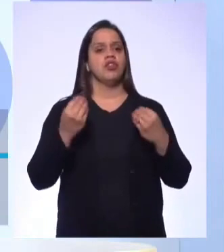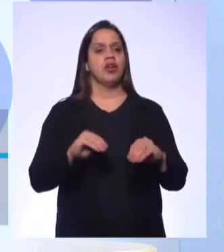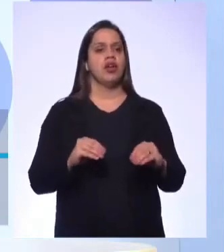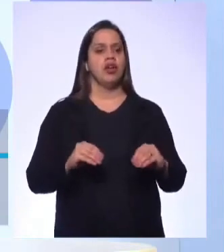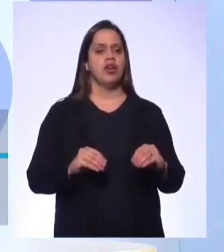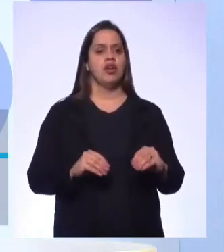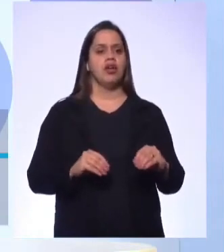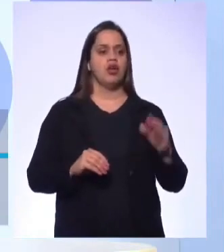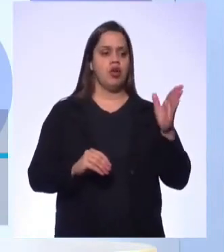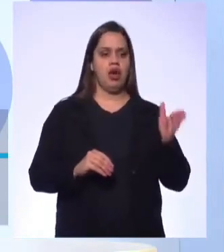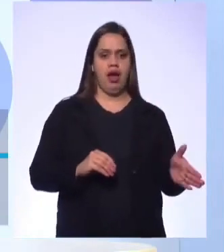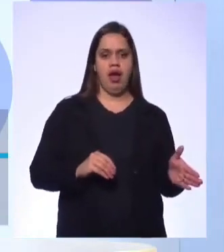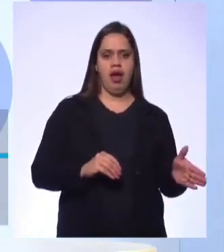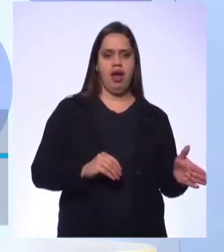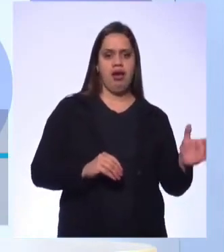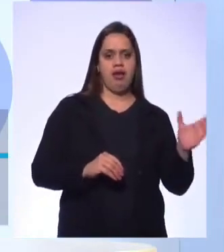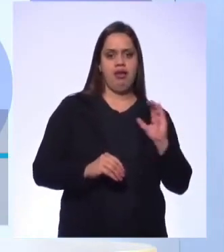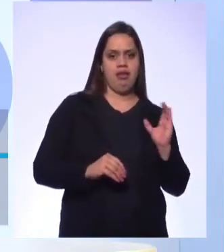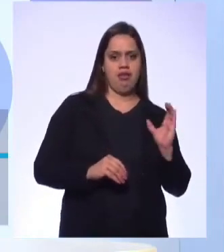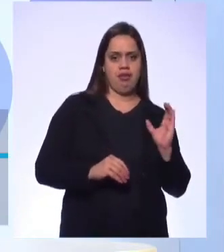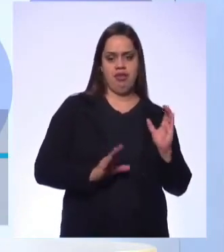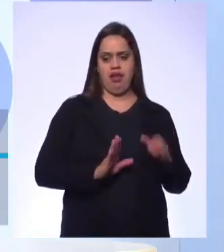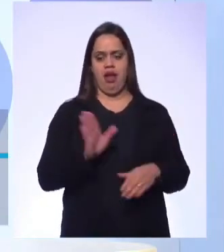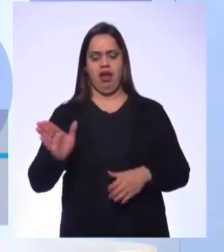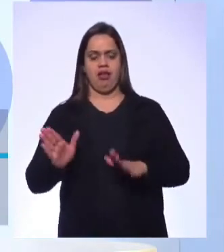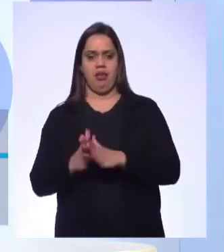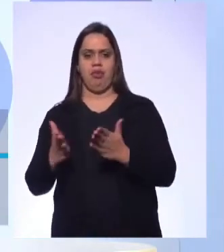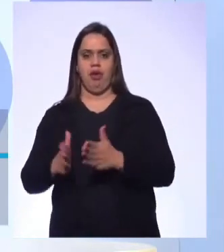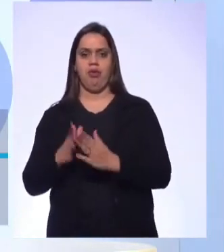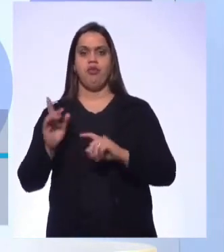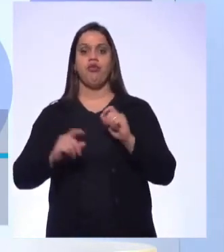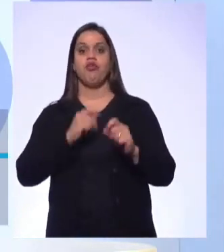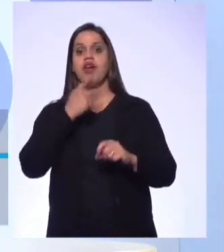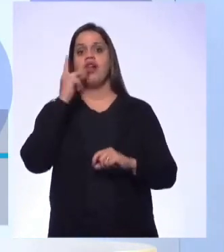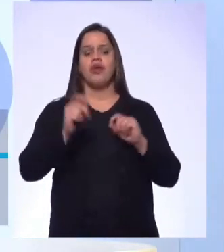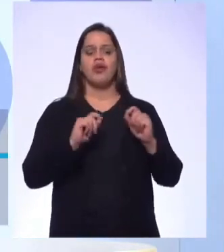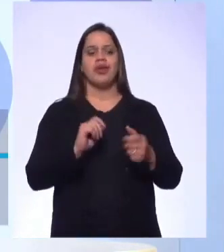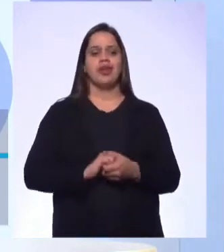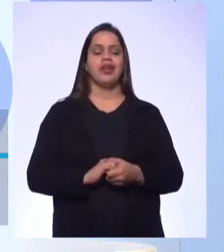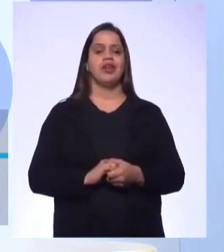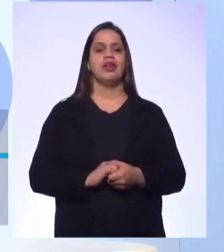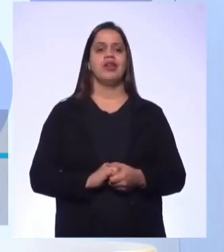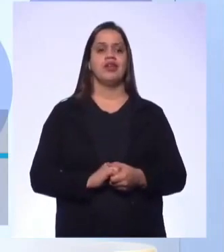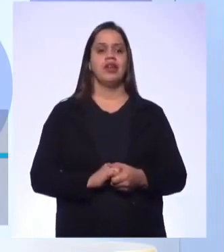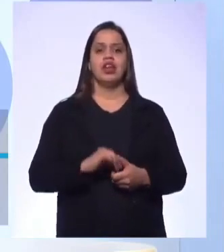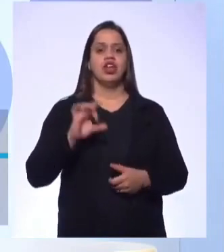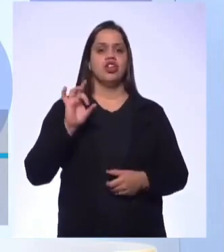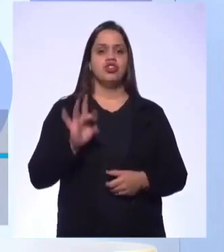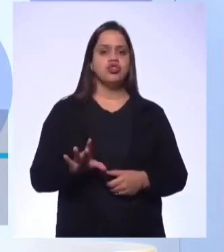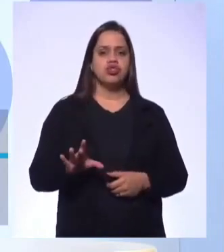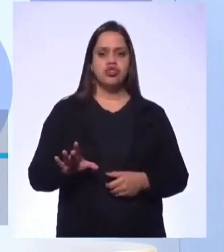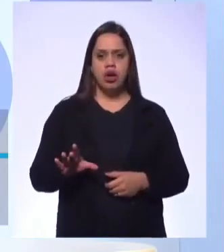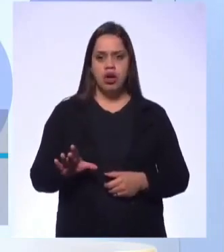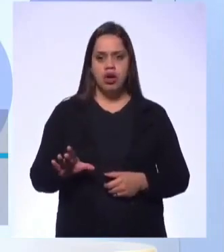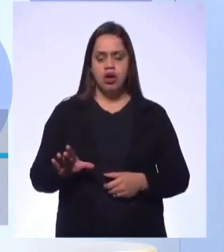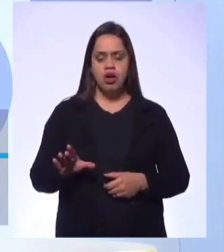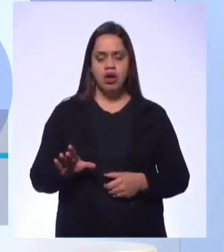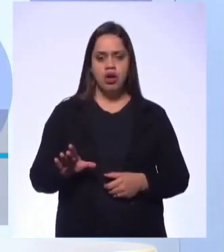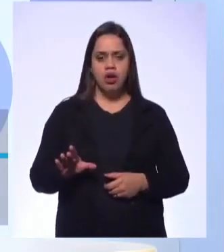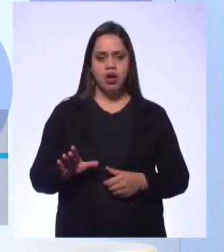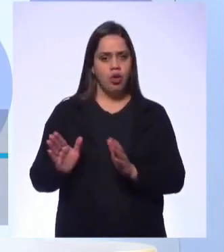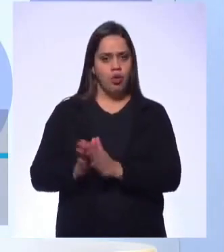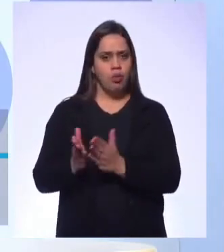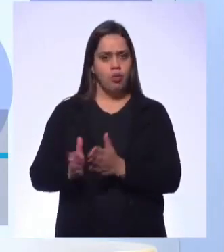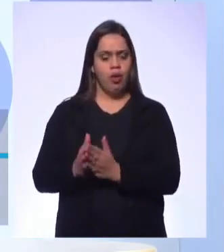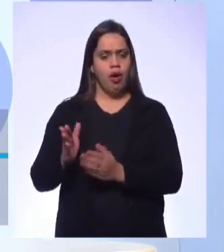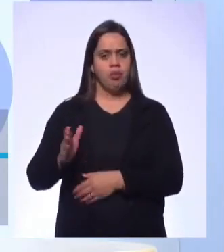uma é praia de rico e a outra é praia de pobre, eu vou dizer o quê? Que só o pobre é que não tem consciência com as